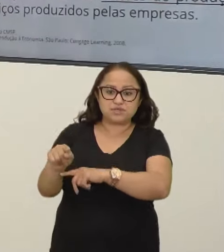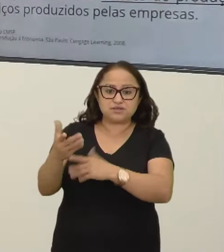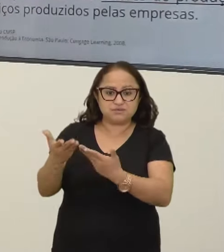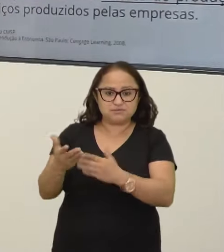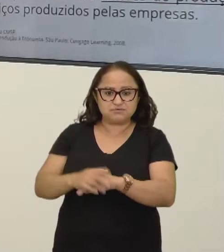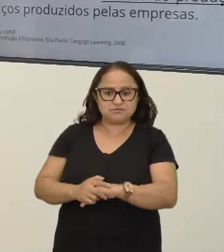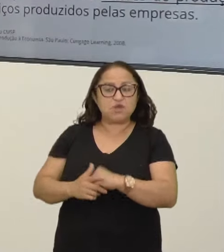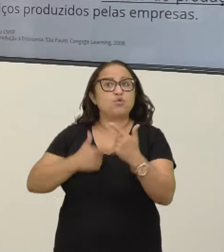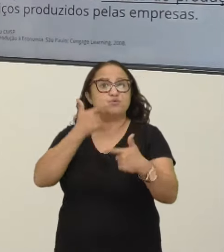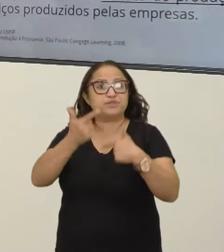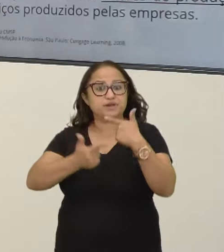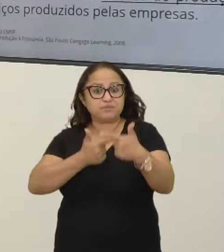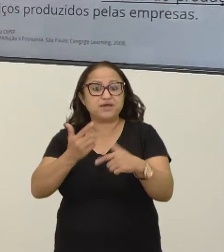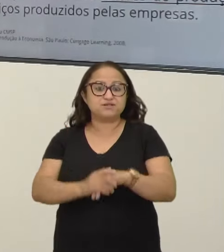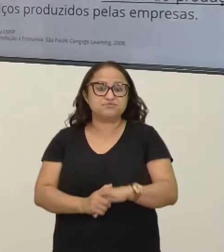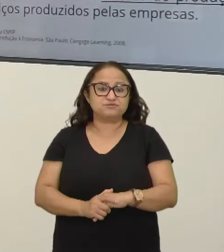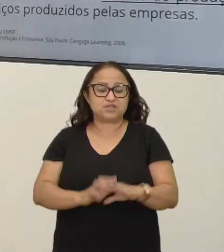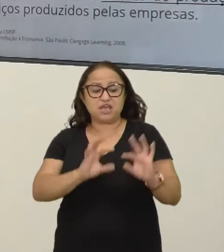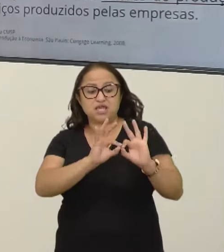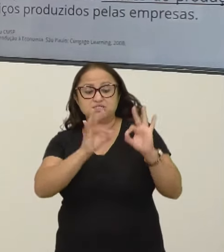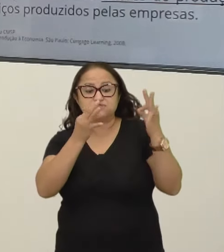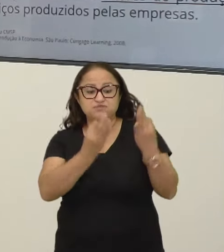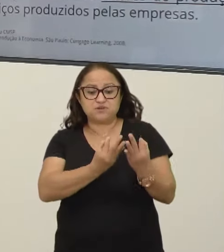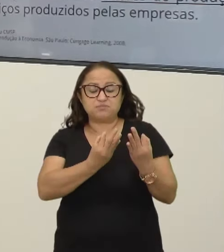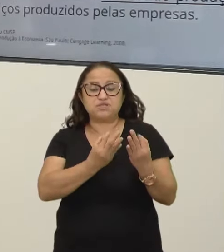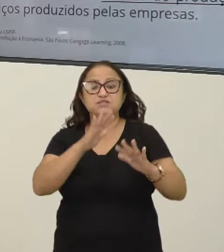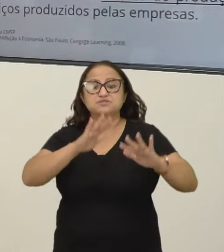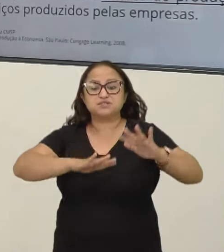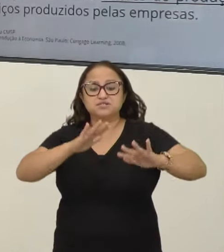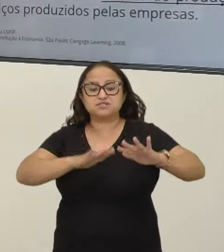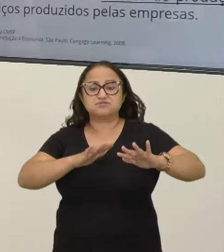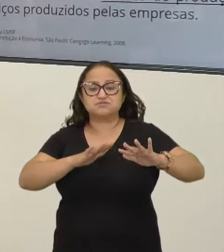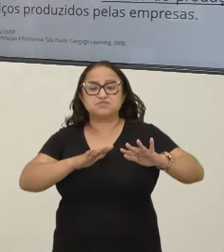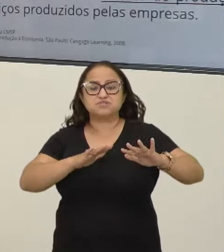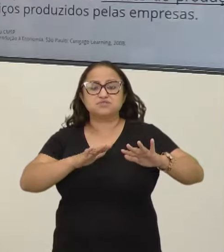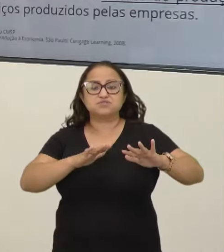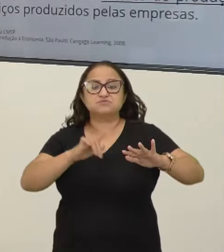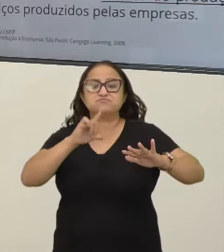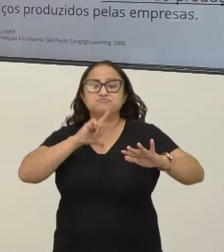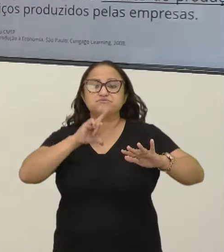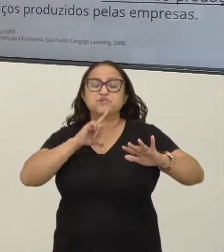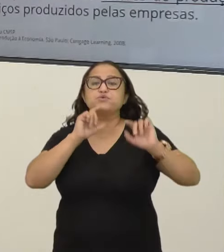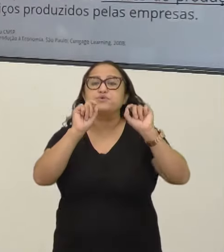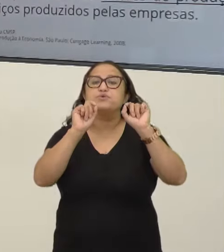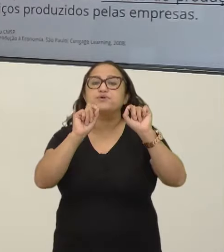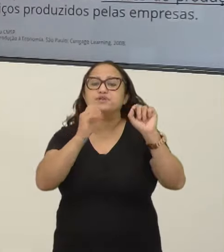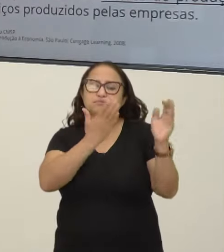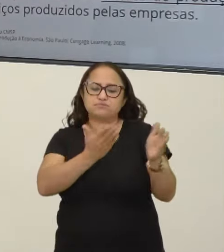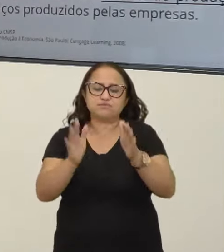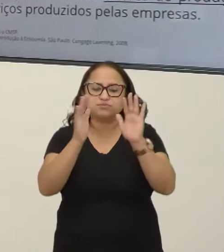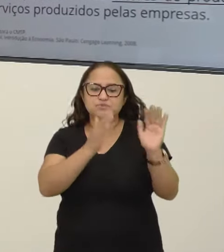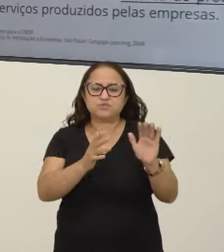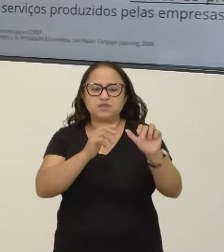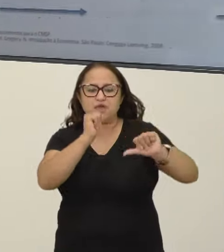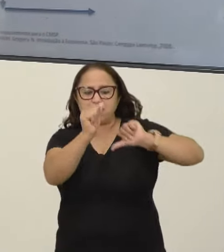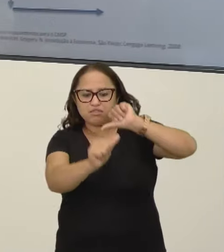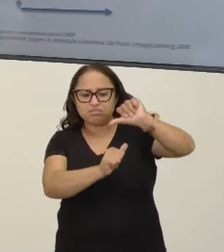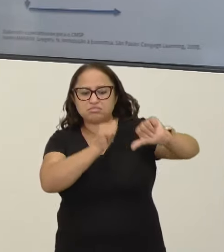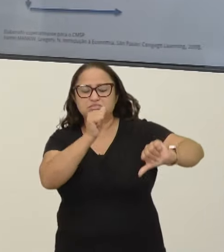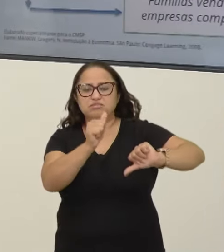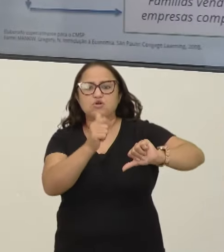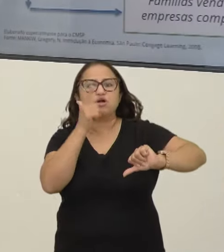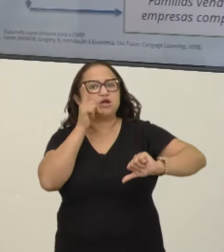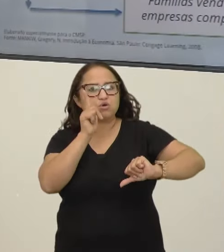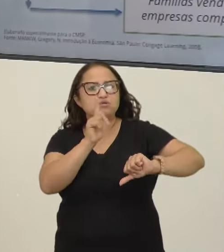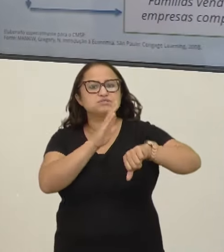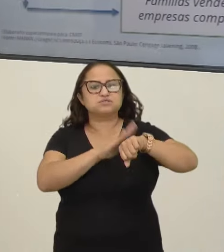O trabalho. As famílias, às vezes, produzem o quê? Essa troca que as empresas vão conseguir